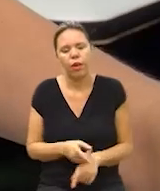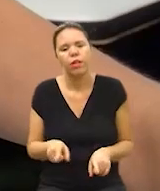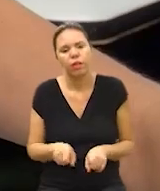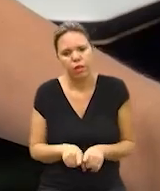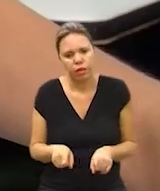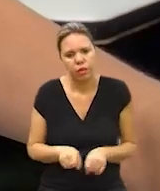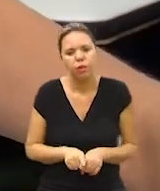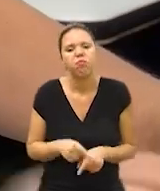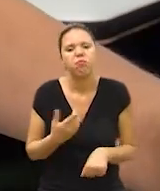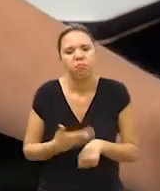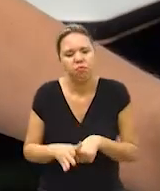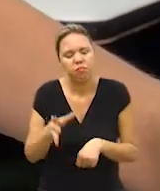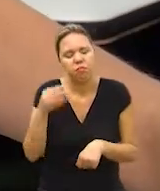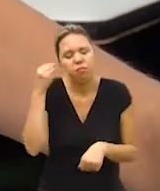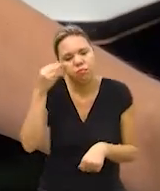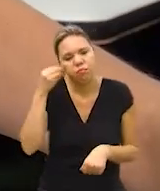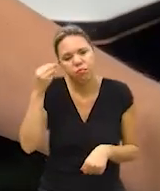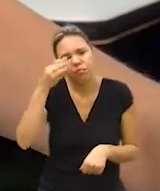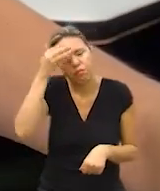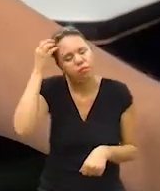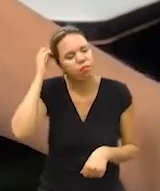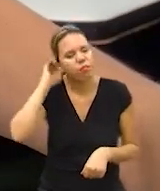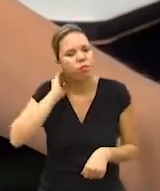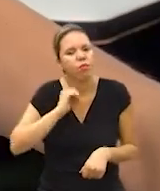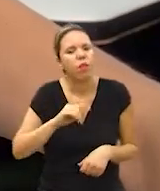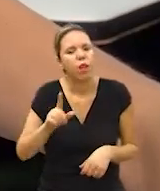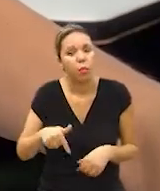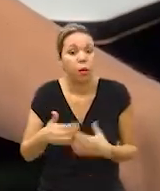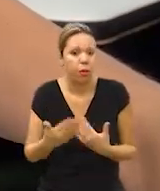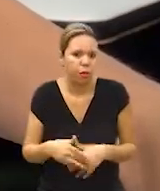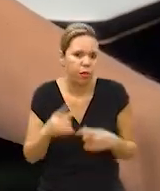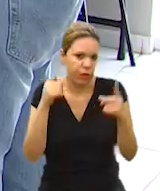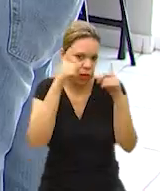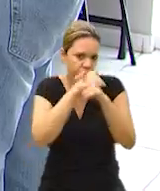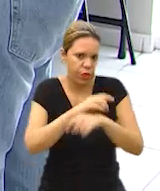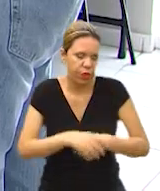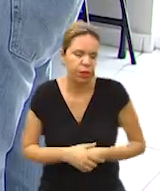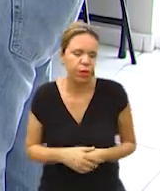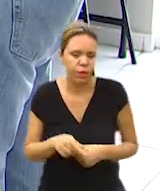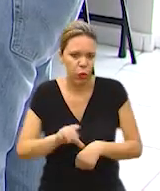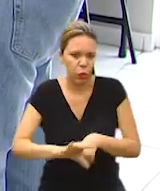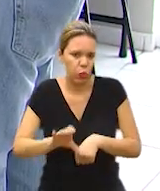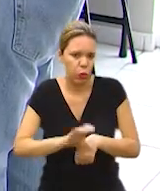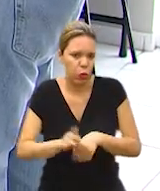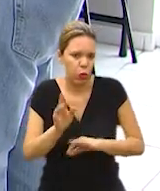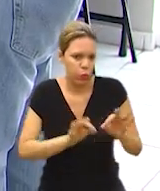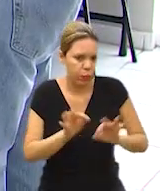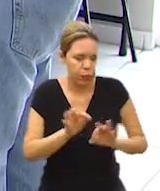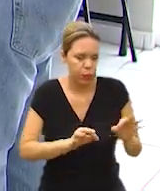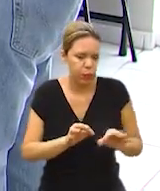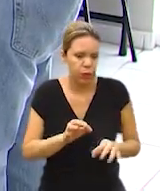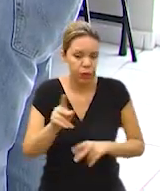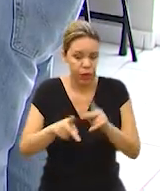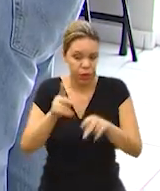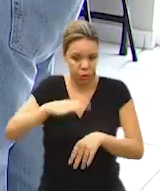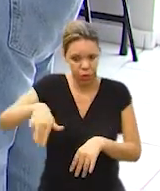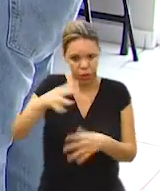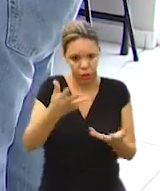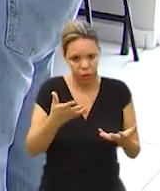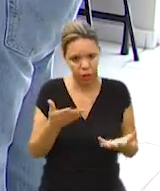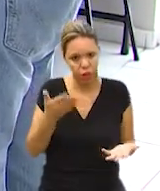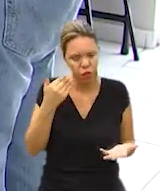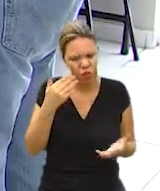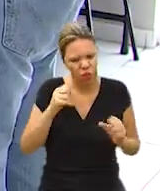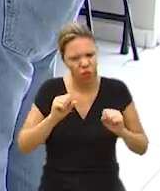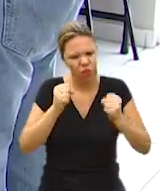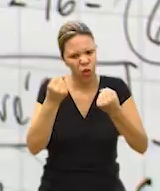quanto prático. Então, é uma prova difícil. Neste curso preparatório, os candidatos buscam